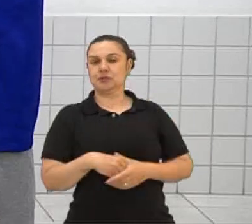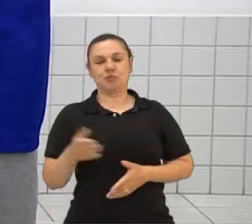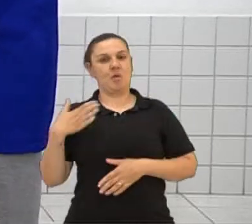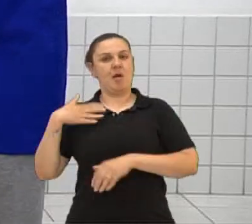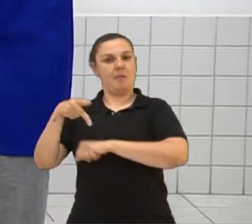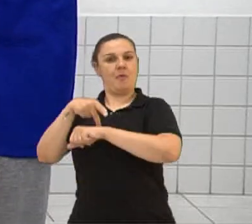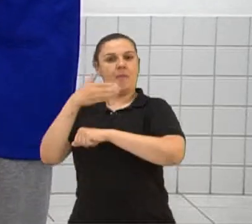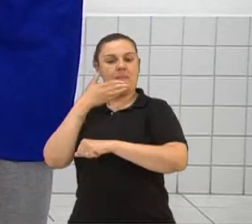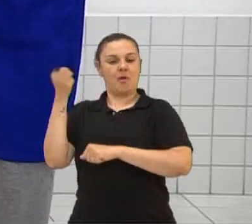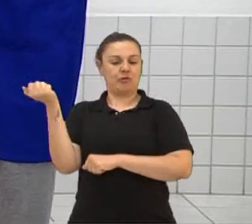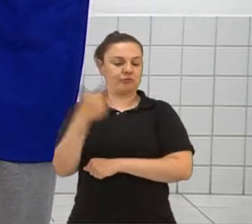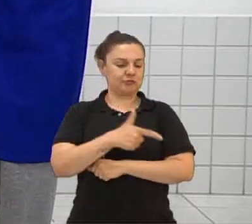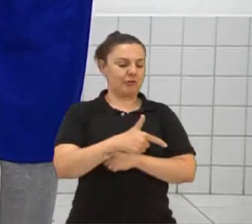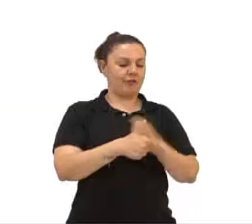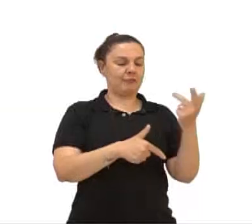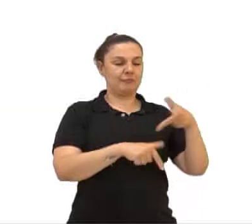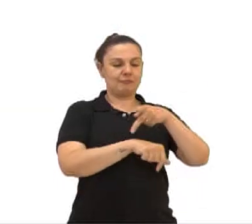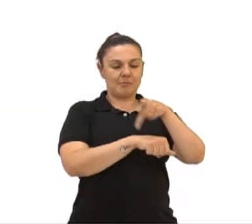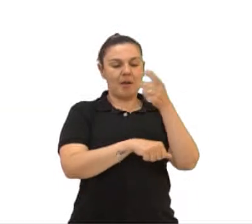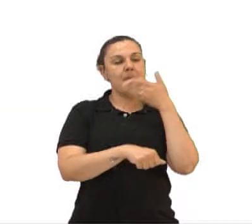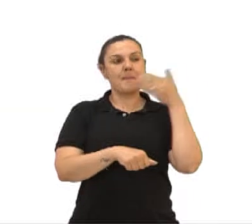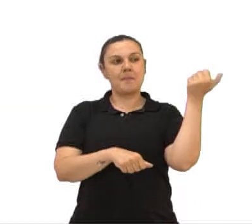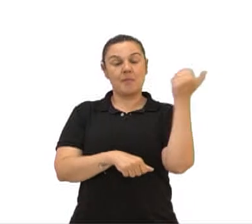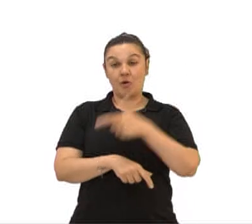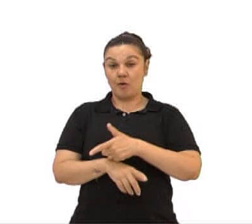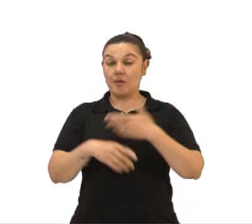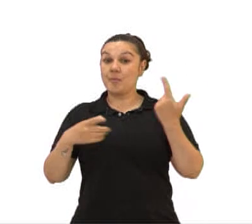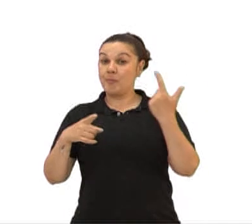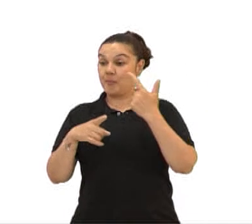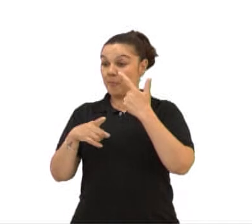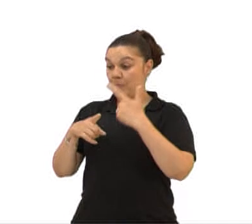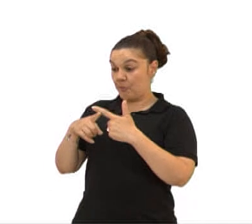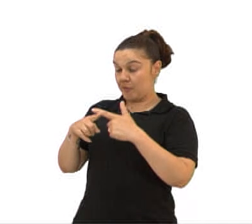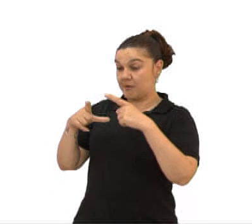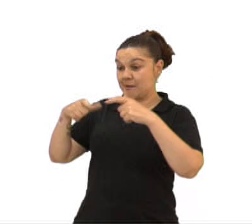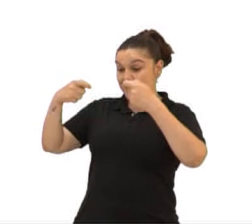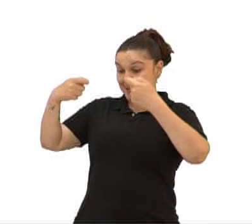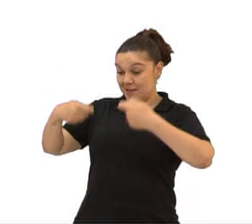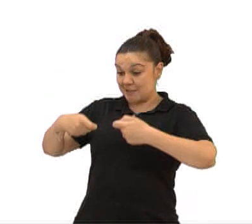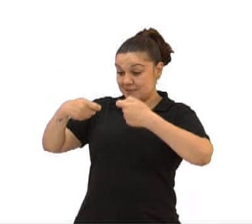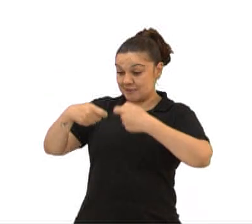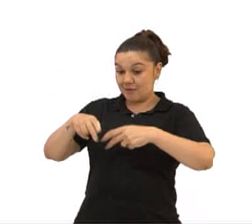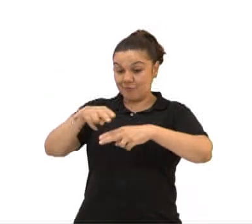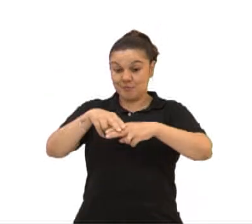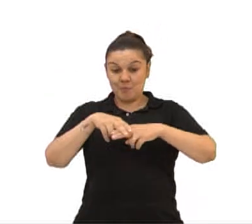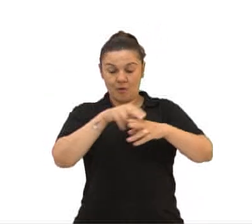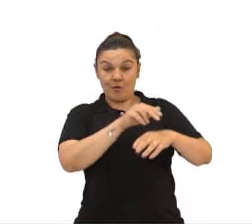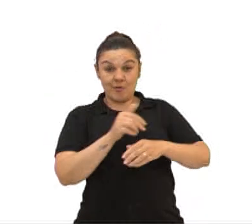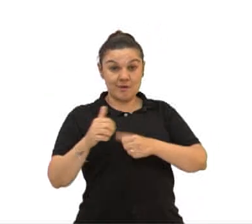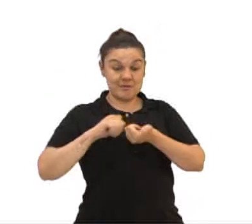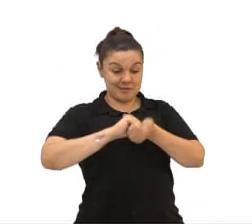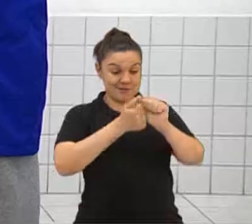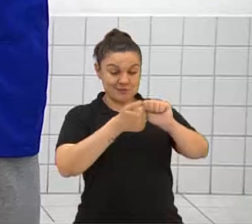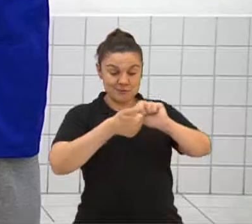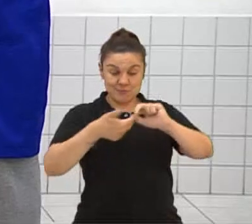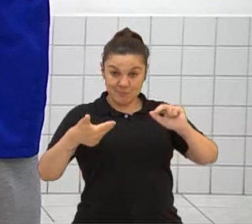outras nações. Havia uma necessidade de, através do esporte,